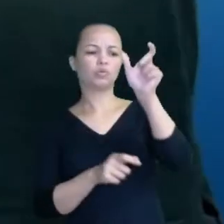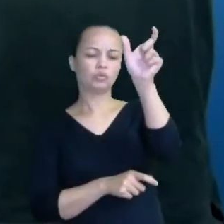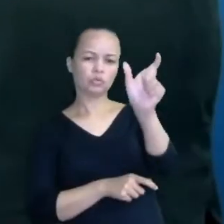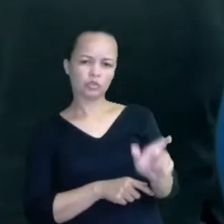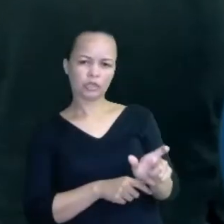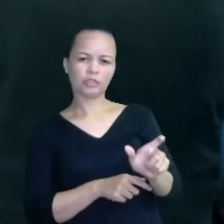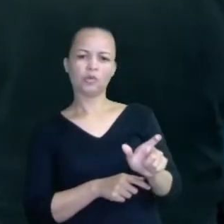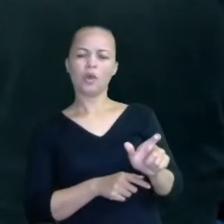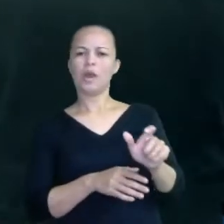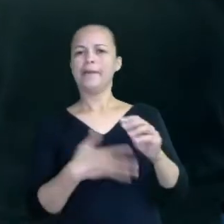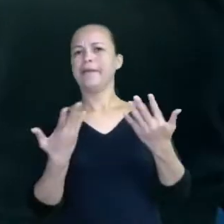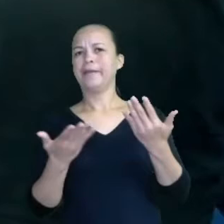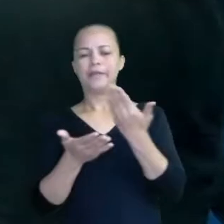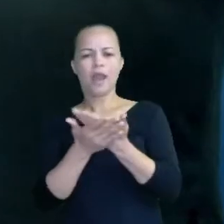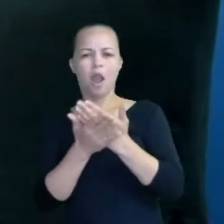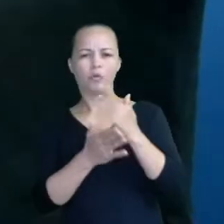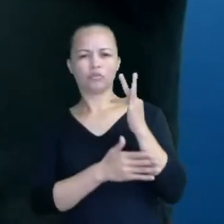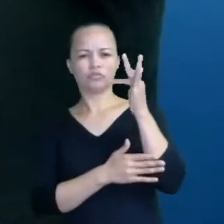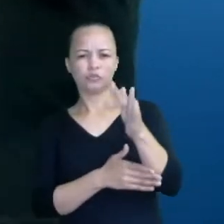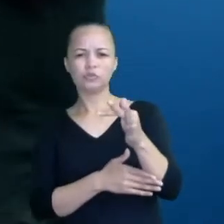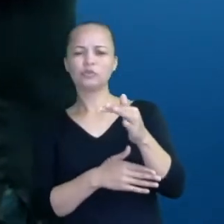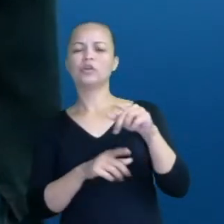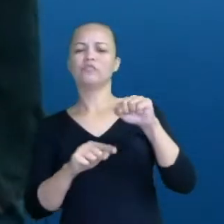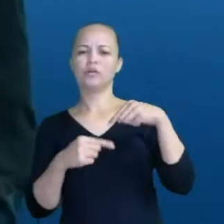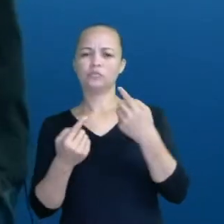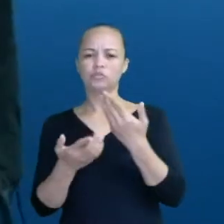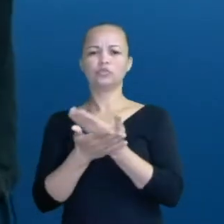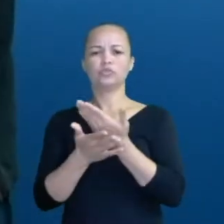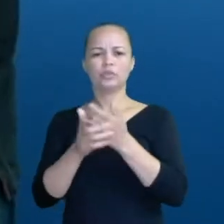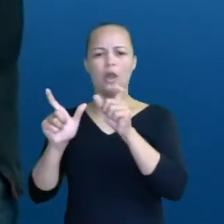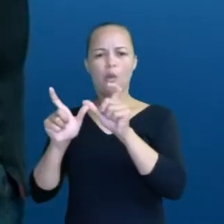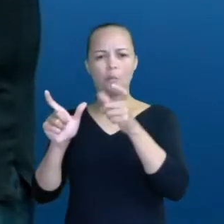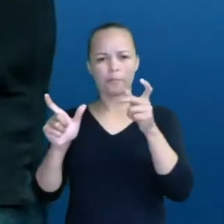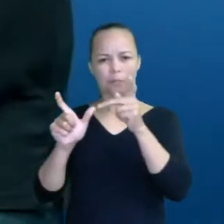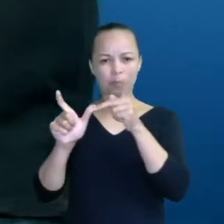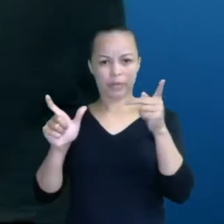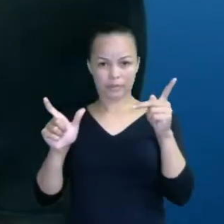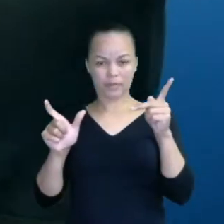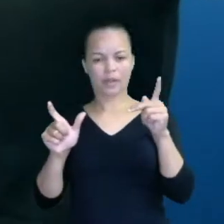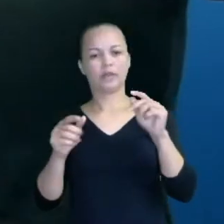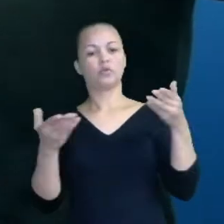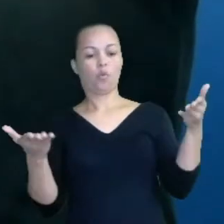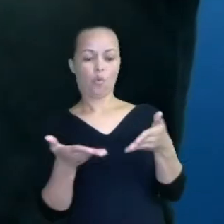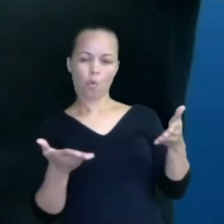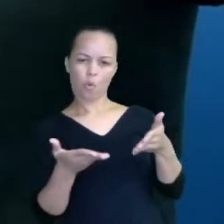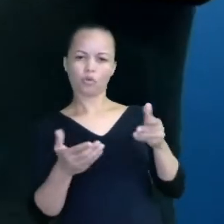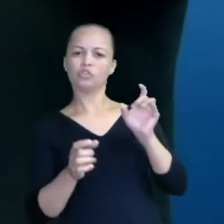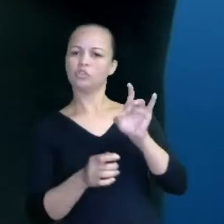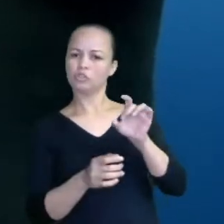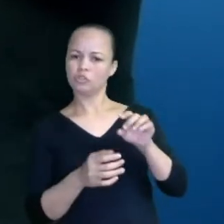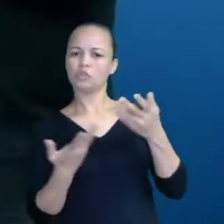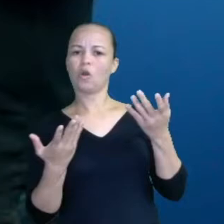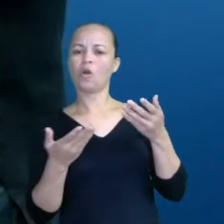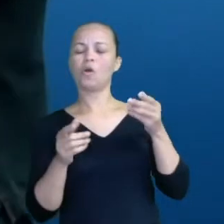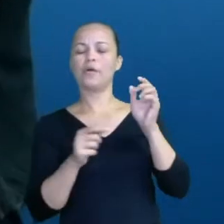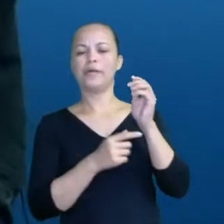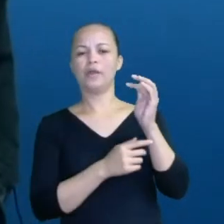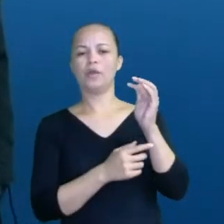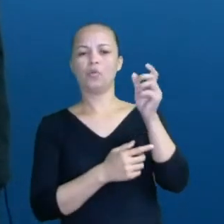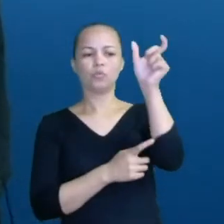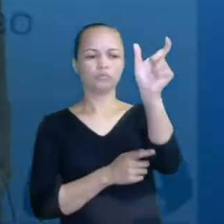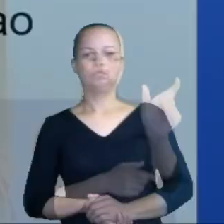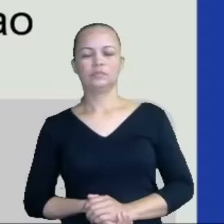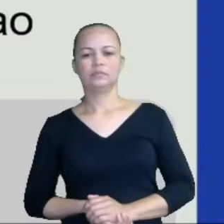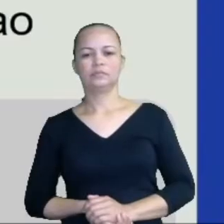vão acontecer mais à frente, nós vamos estudar o predicado. Hoje, nós iremos estudar o sujeito e alguns tipos de